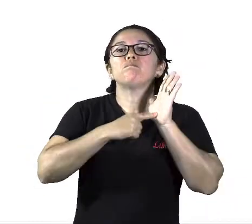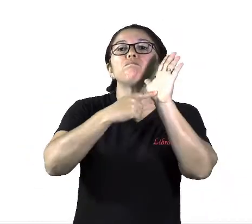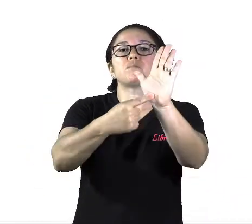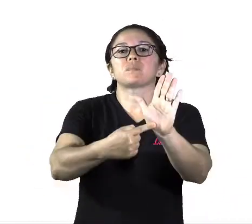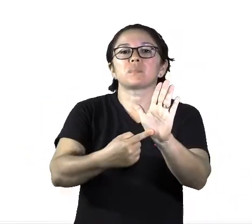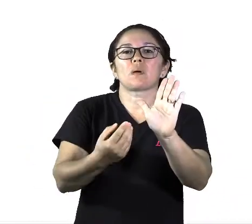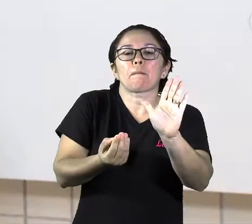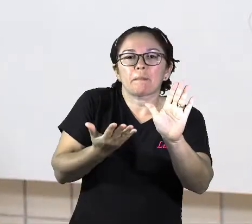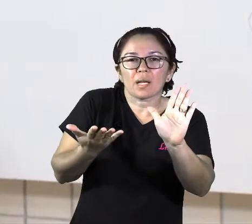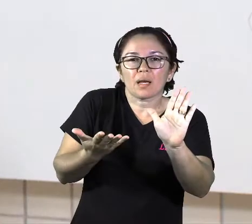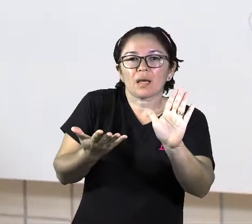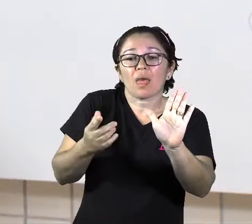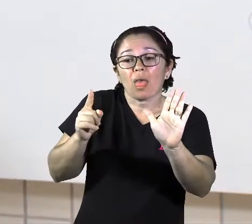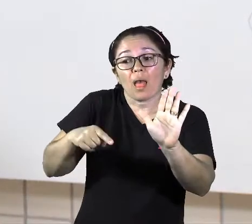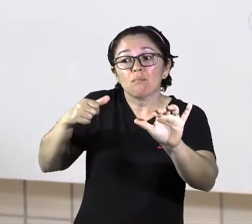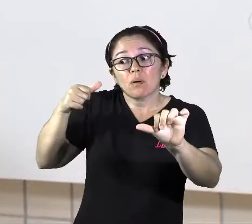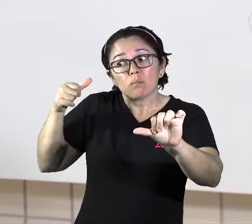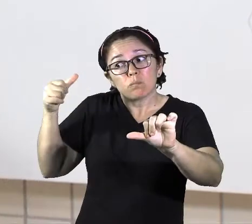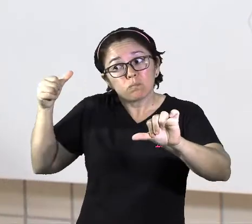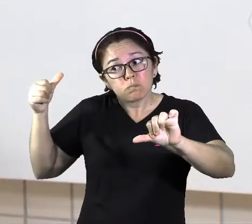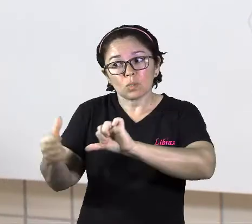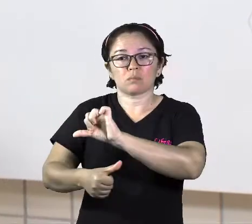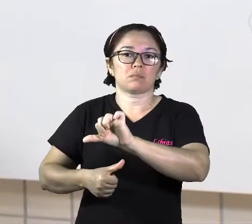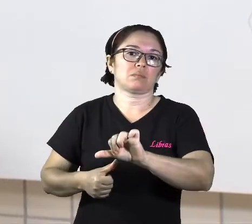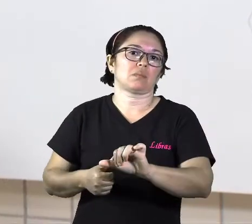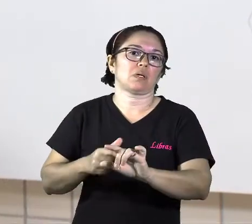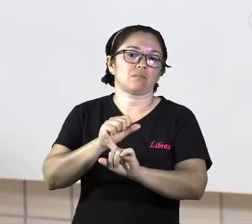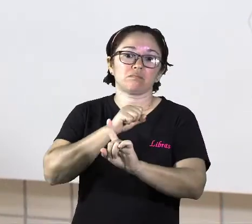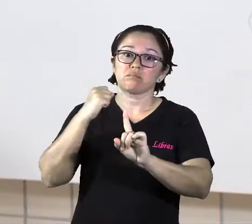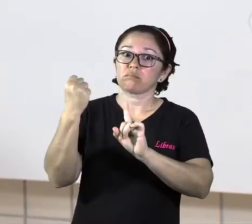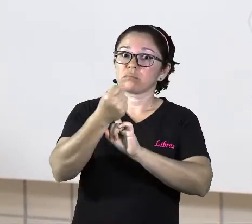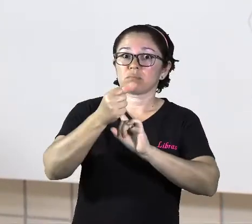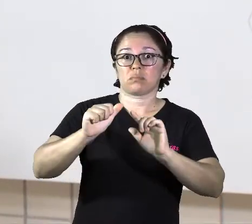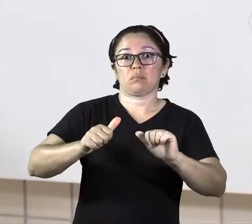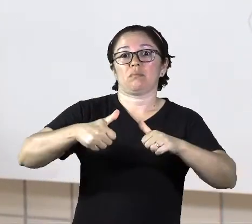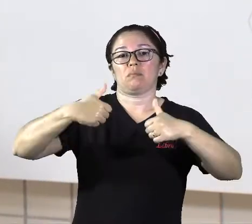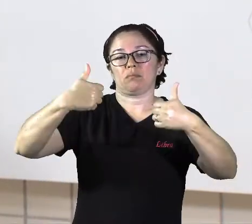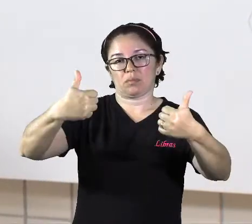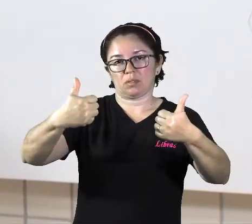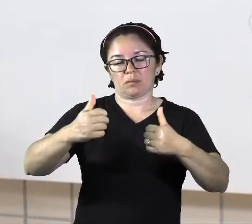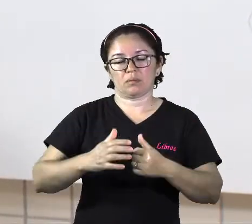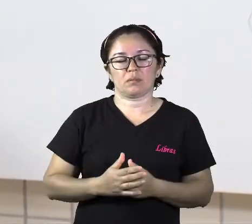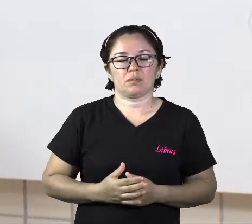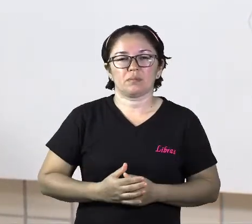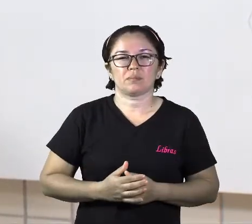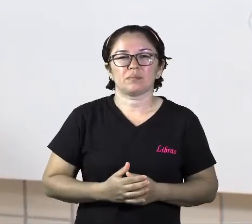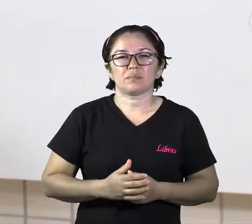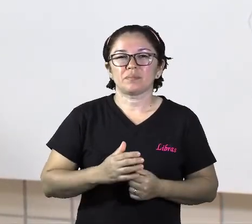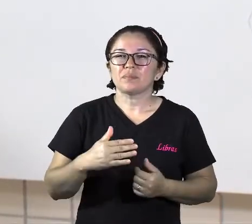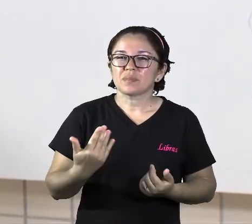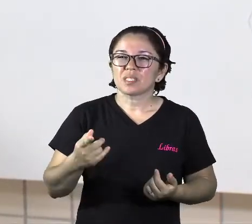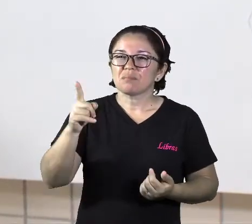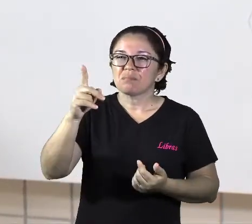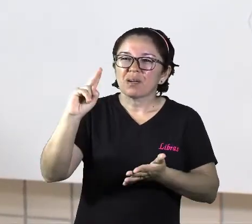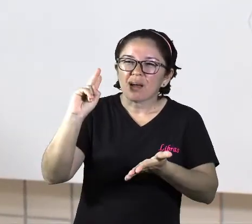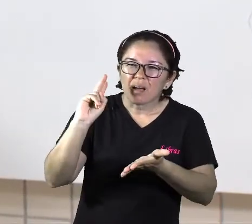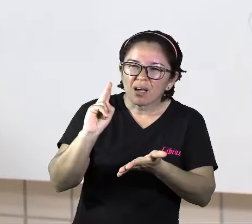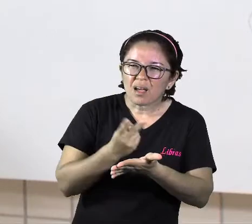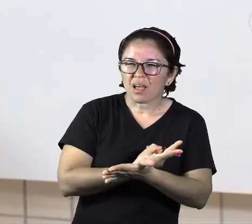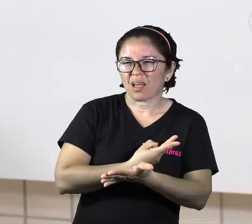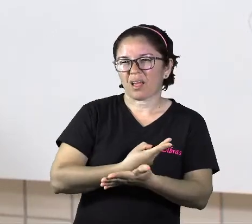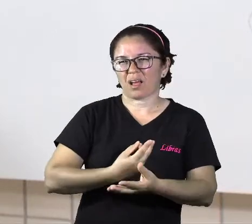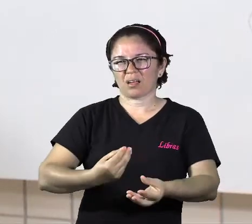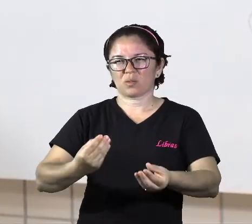sociais. A partir da sua denúncia, quando nós denunciamos algo que não está correto, que não é certo, aquilo ali gera todo um envolvimento